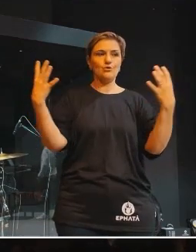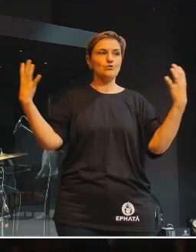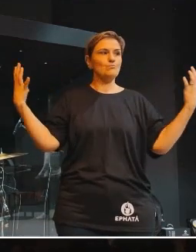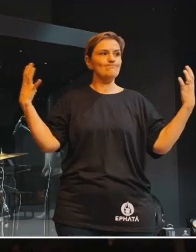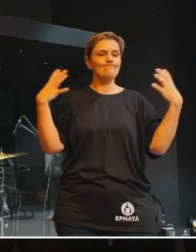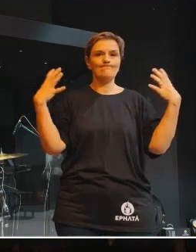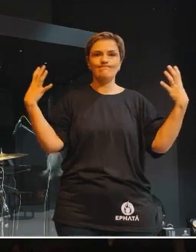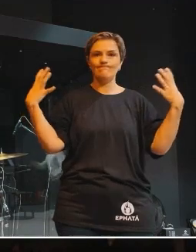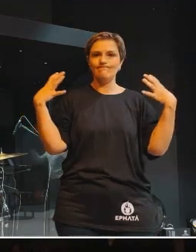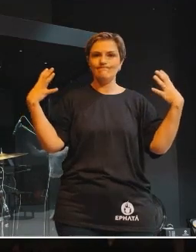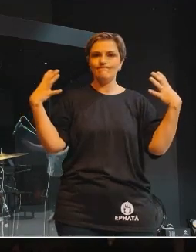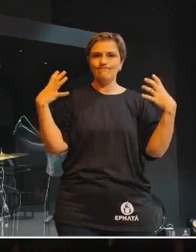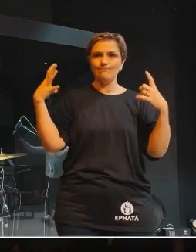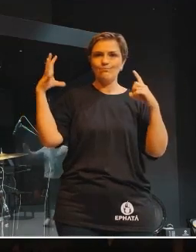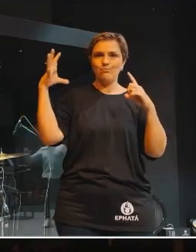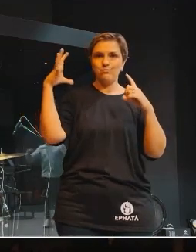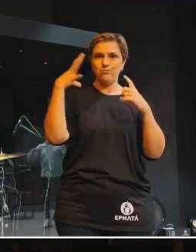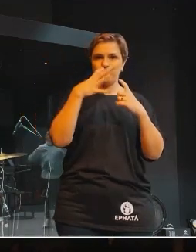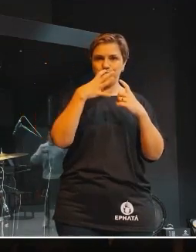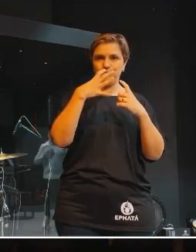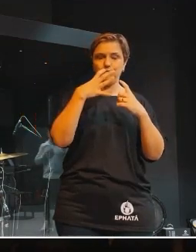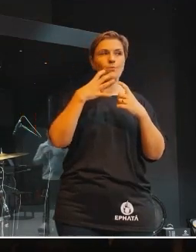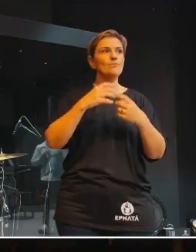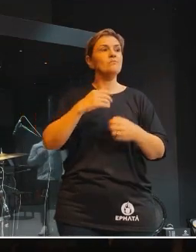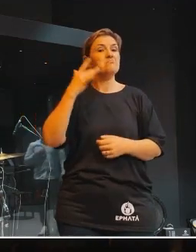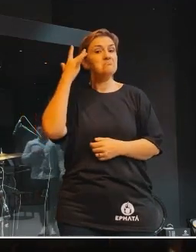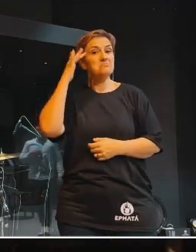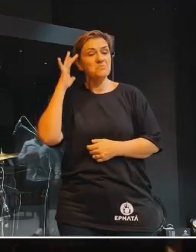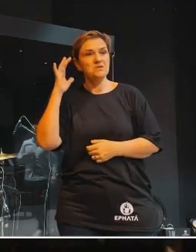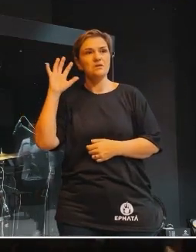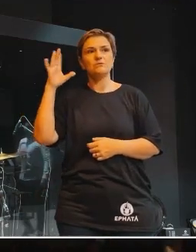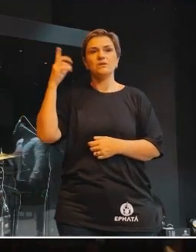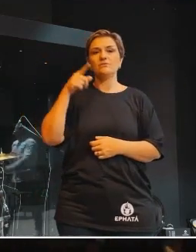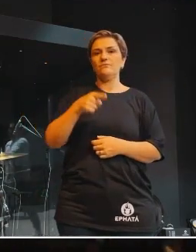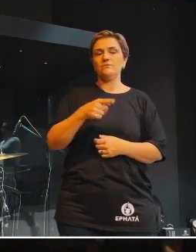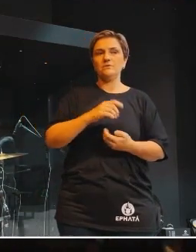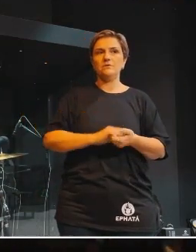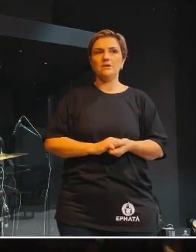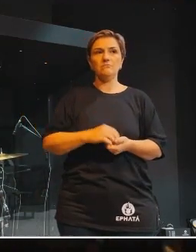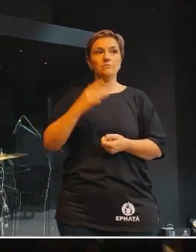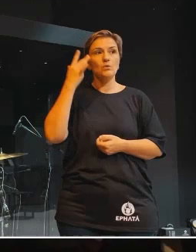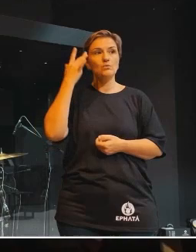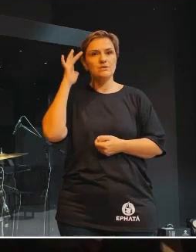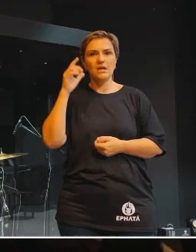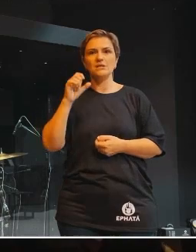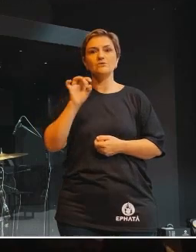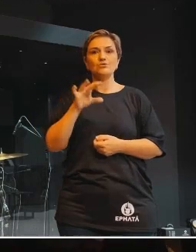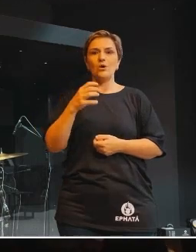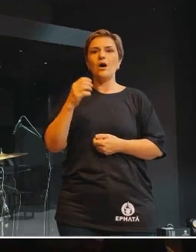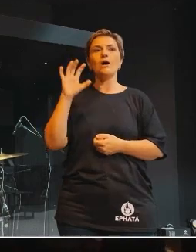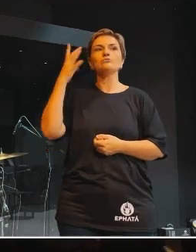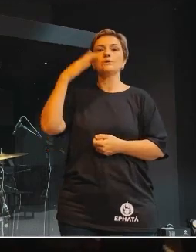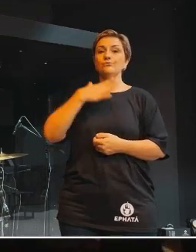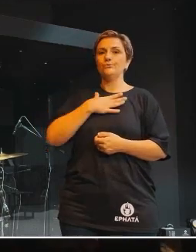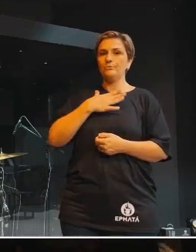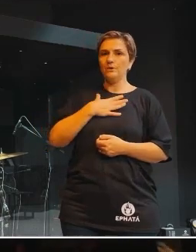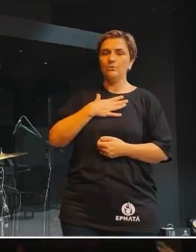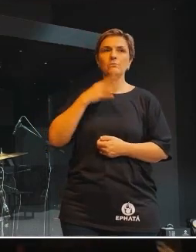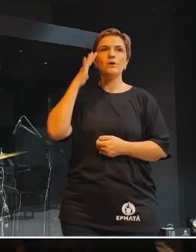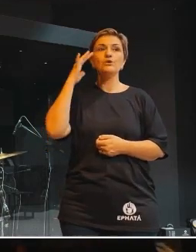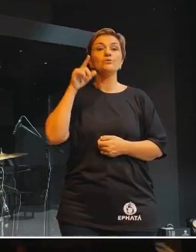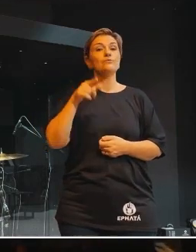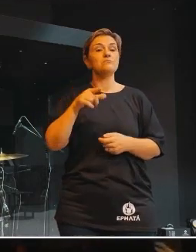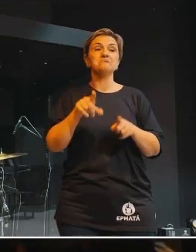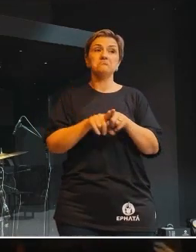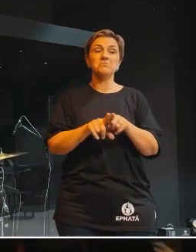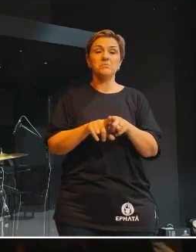pressionados. Irmão, eu não sei se só acontece com você, ou melhor, eu não sei se só acontece comigo. Imagino que com você também.